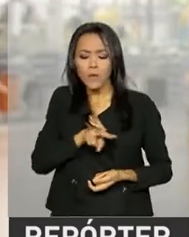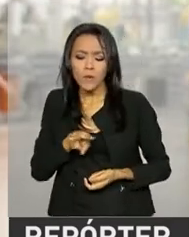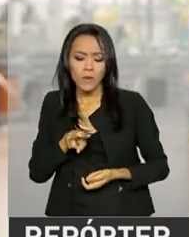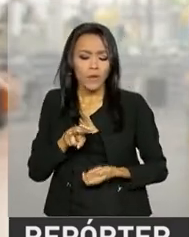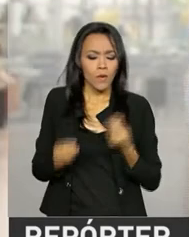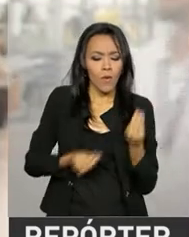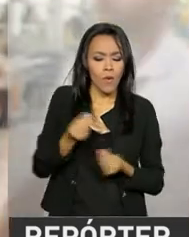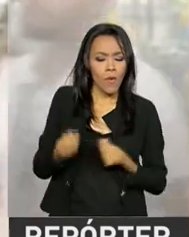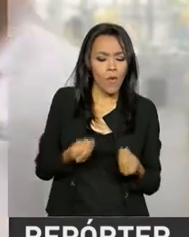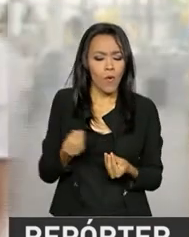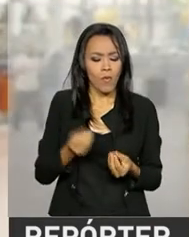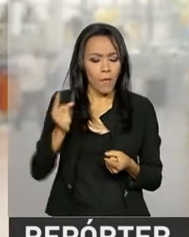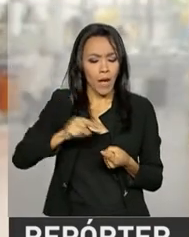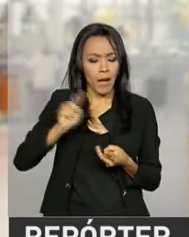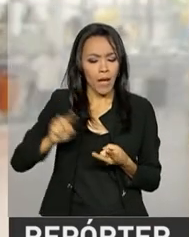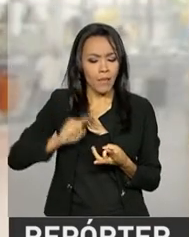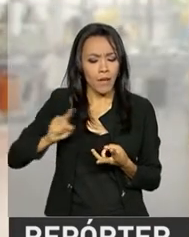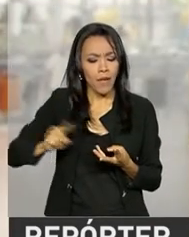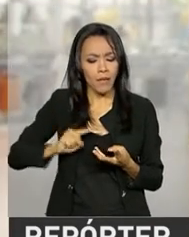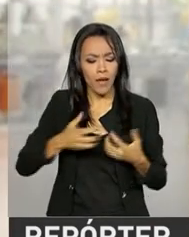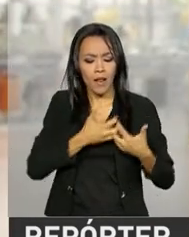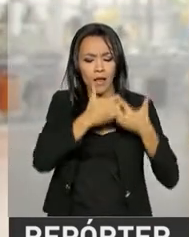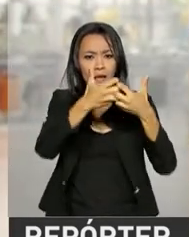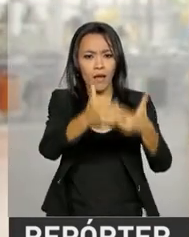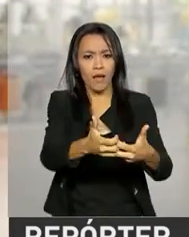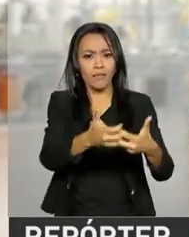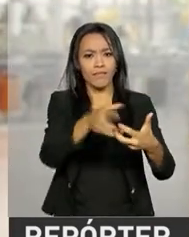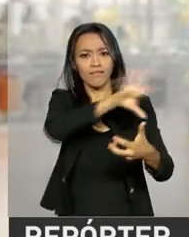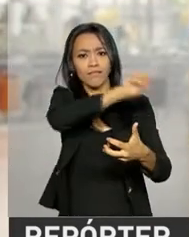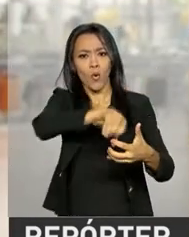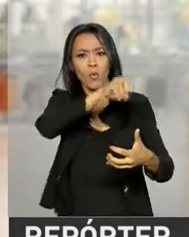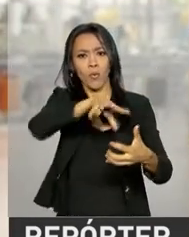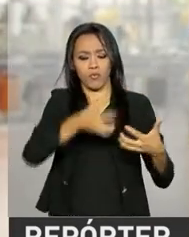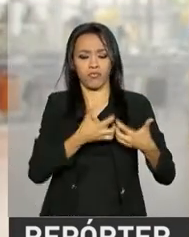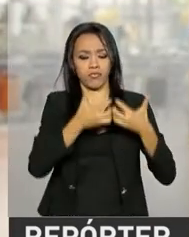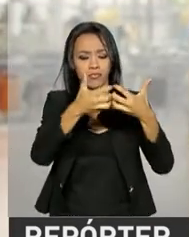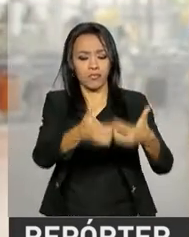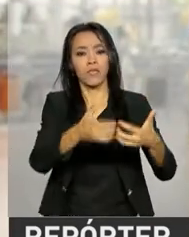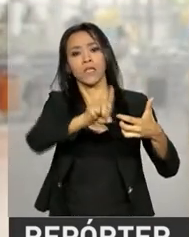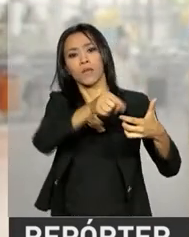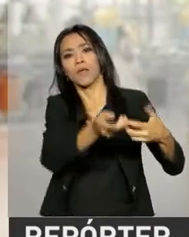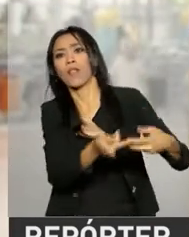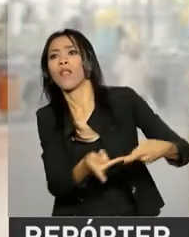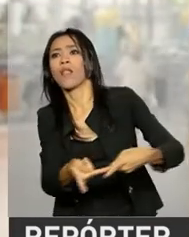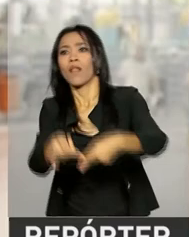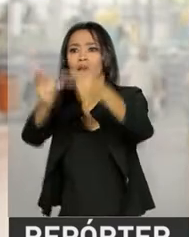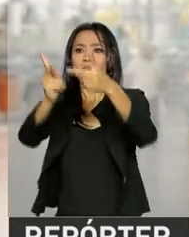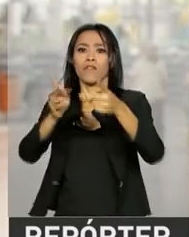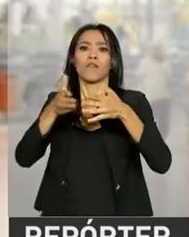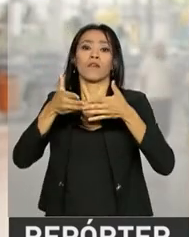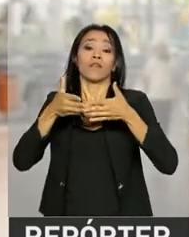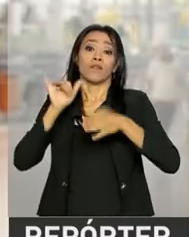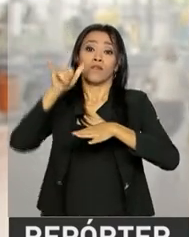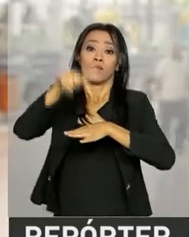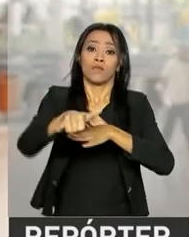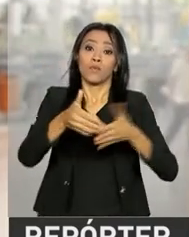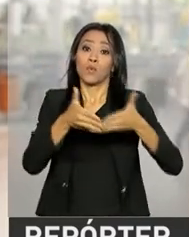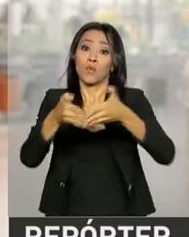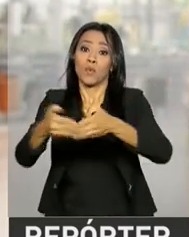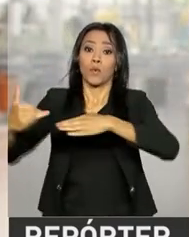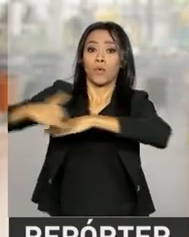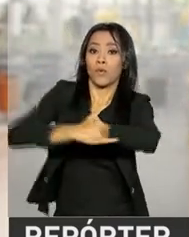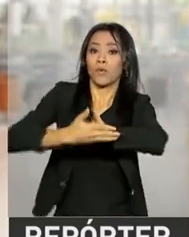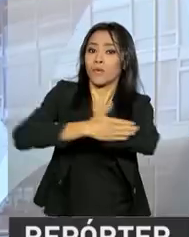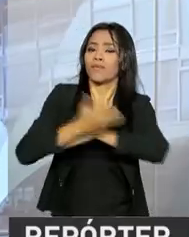perto todo o transporte da carga, desde o momento que você aloca sua carga no aeroporto, no porto, até o momento que